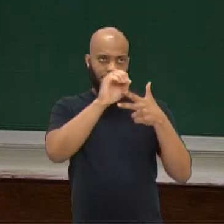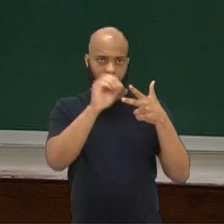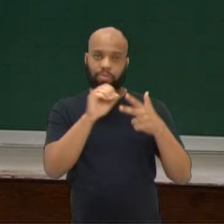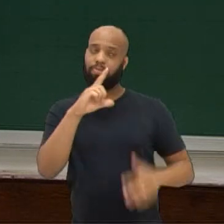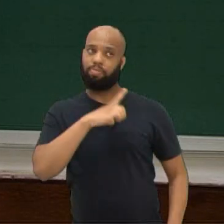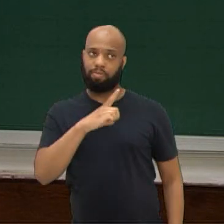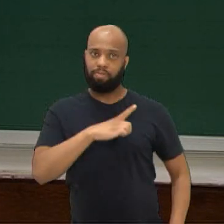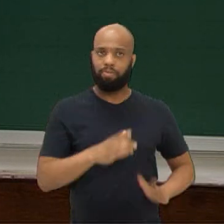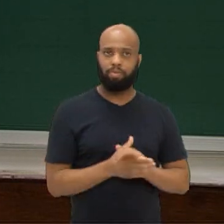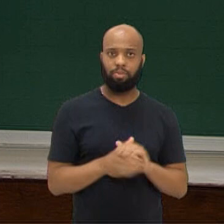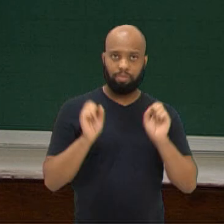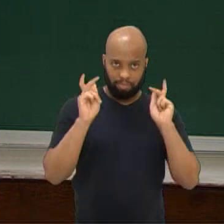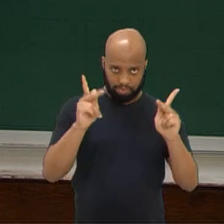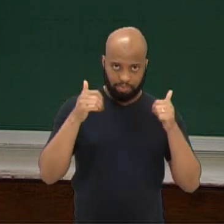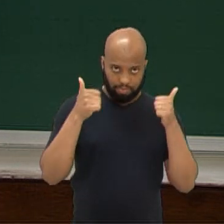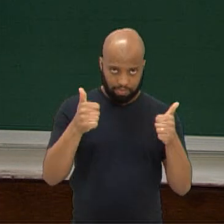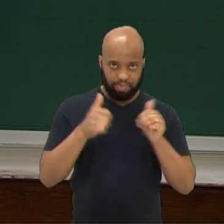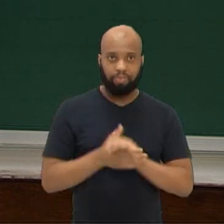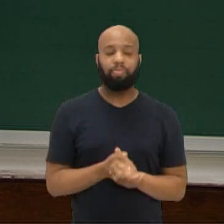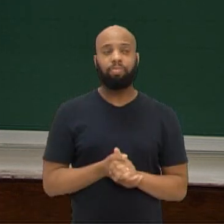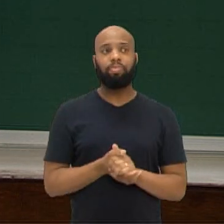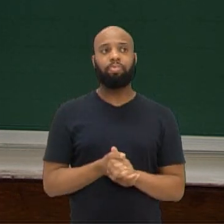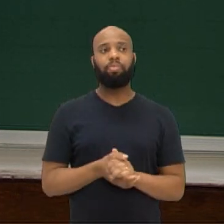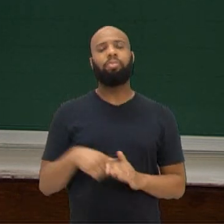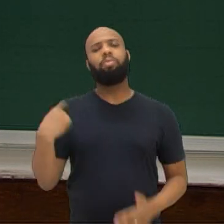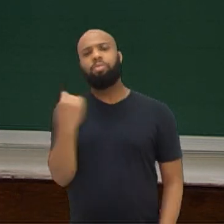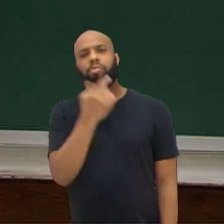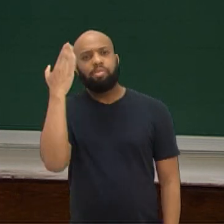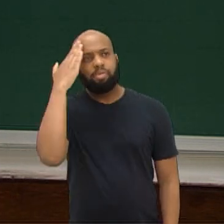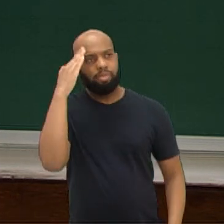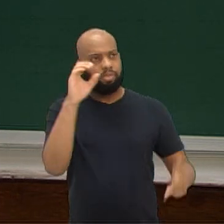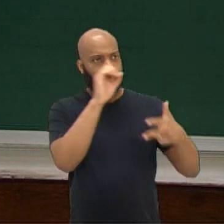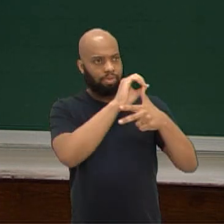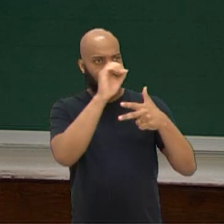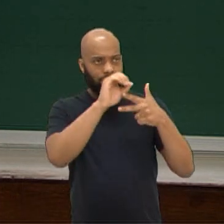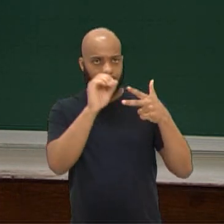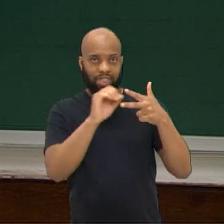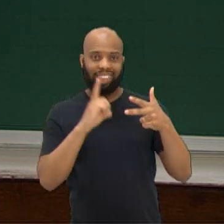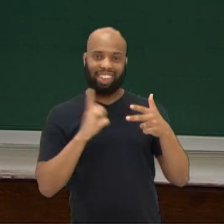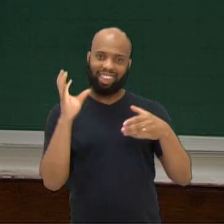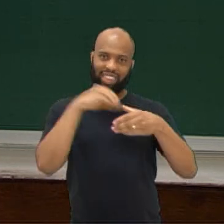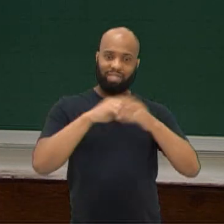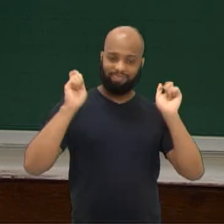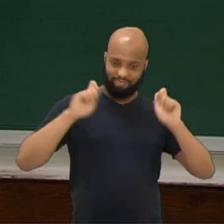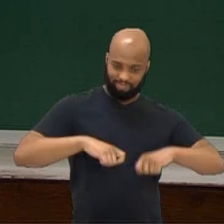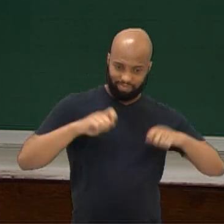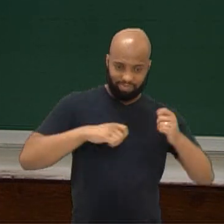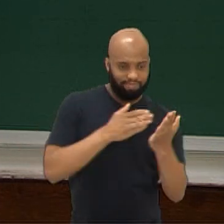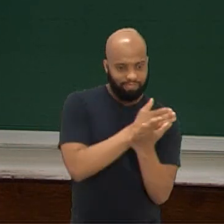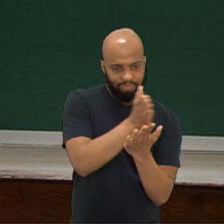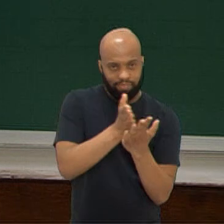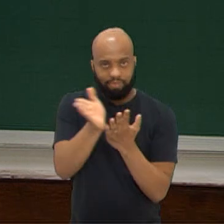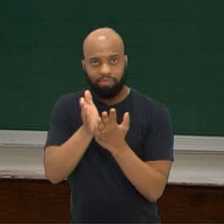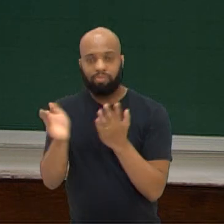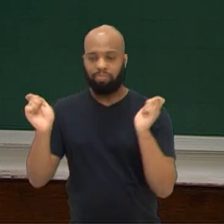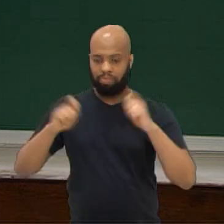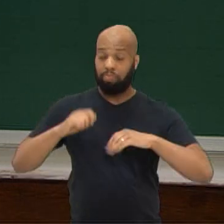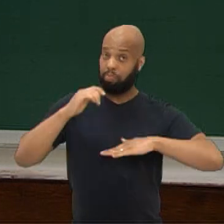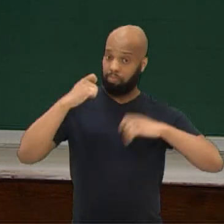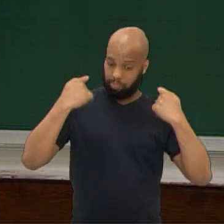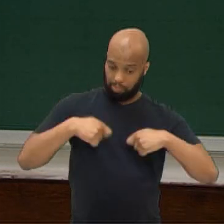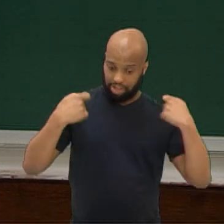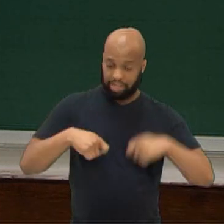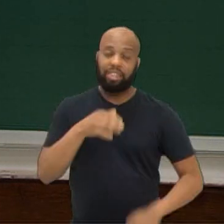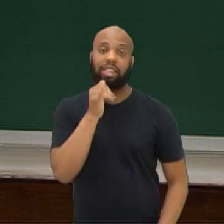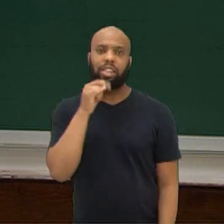Nacional do Ensino Médio. Ok? E nós sabemos que o Enem traz competências e habilidades. Que habilidade eu que